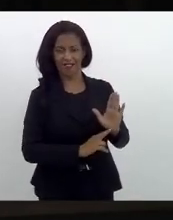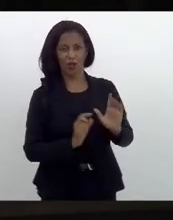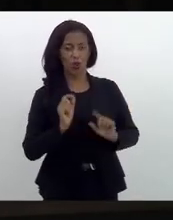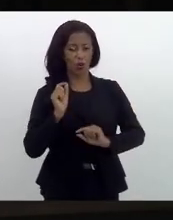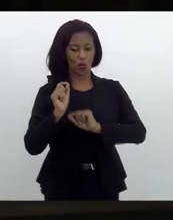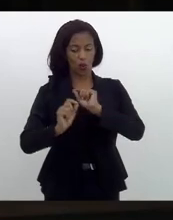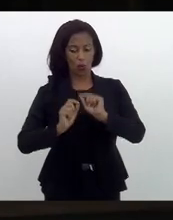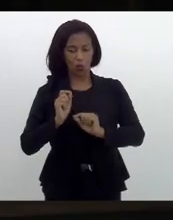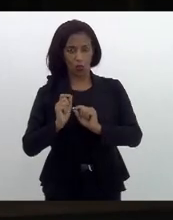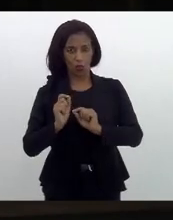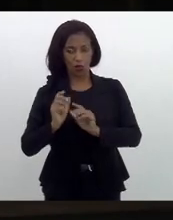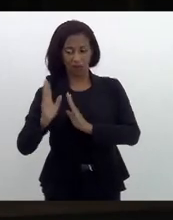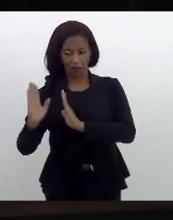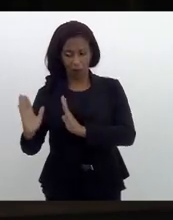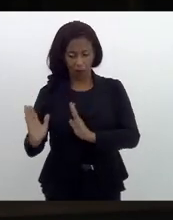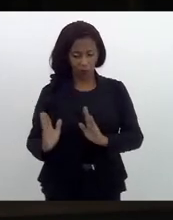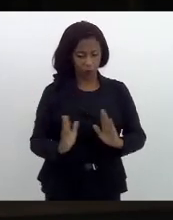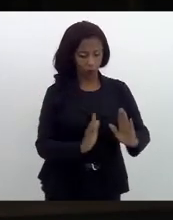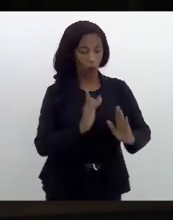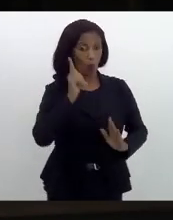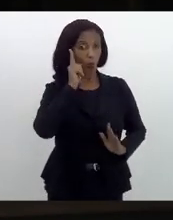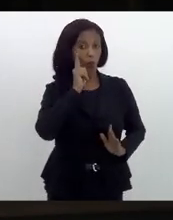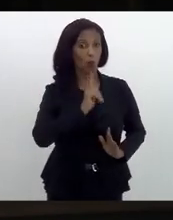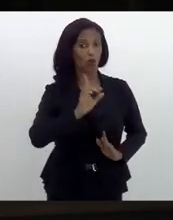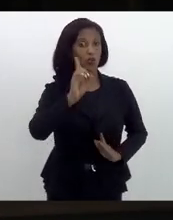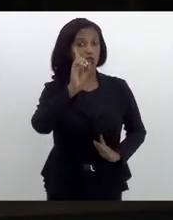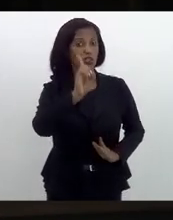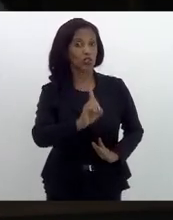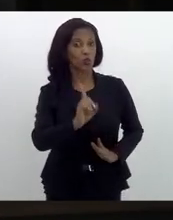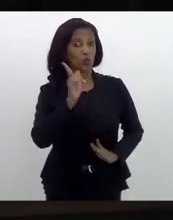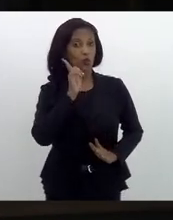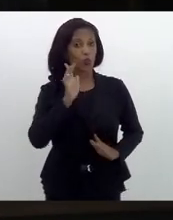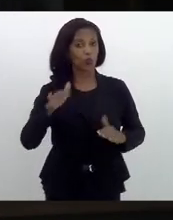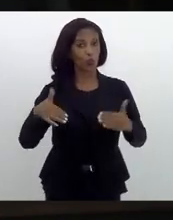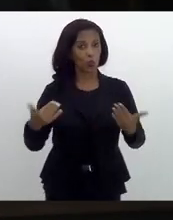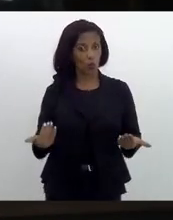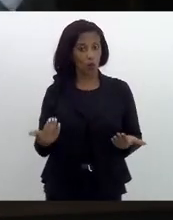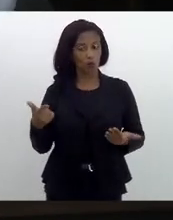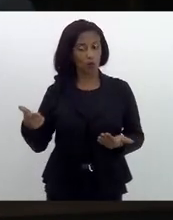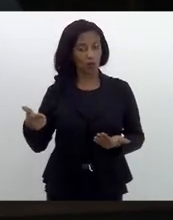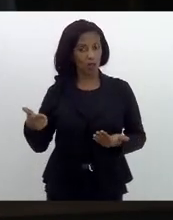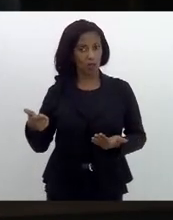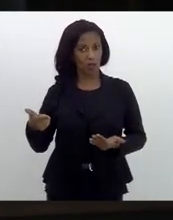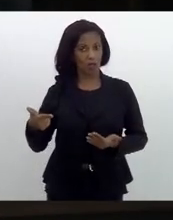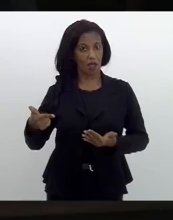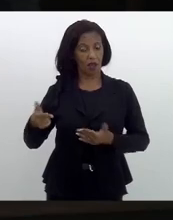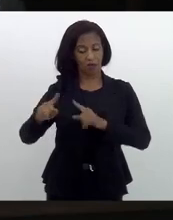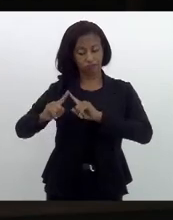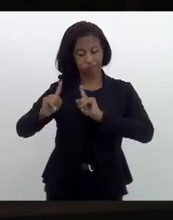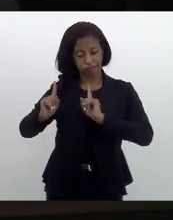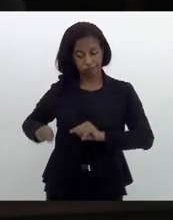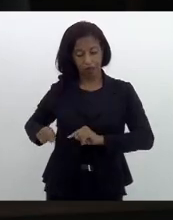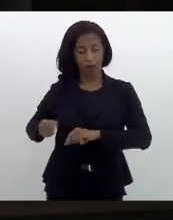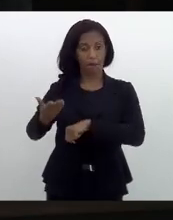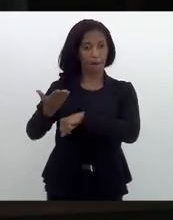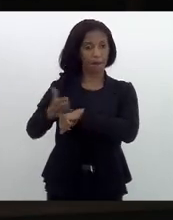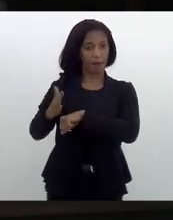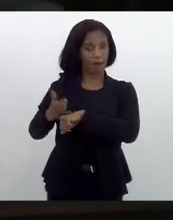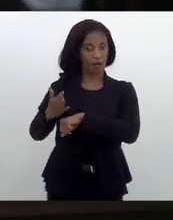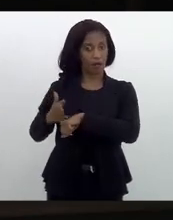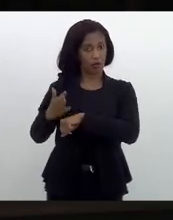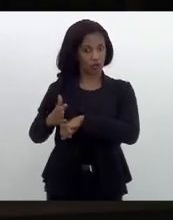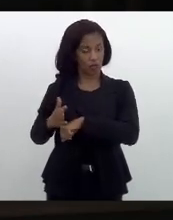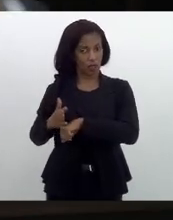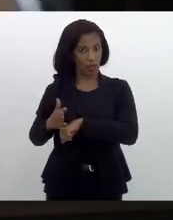contemplar, no meu entendimento, é o direito adquirido enquanto ele era concur, enquanto ele praticava como funcionário